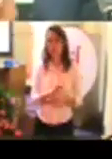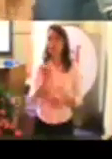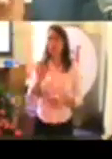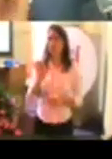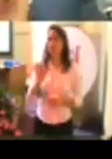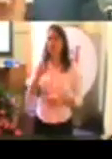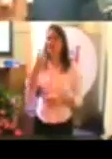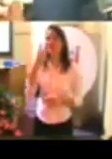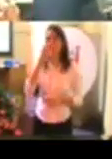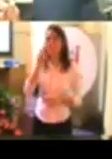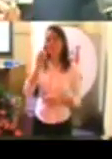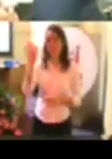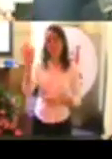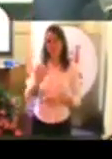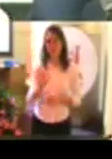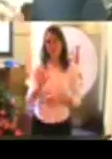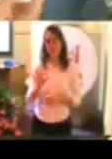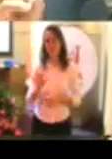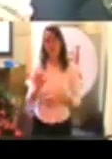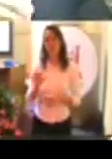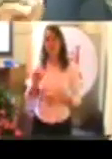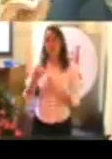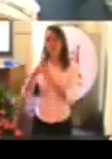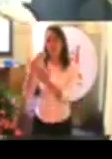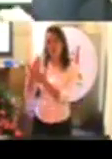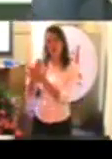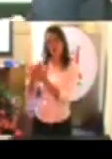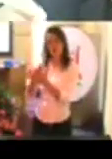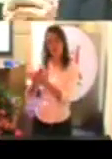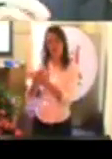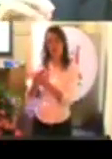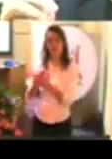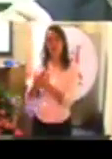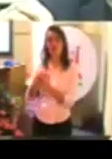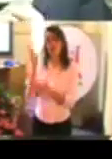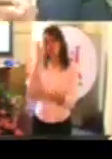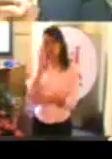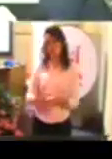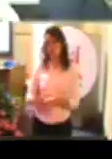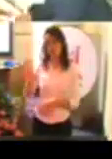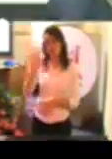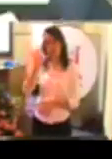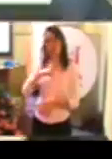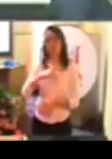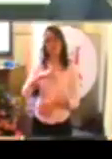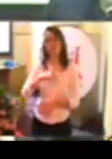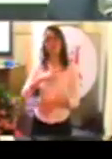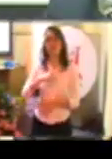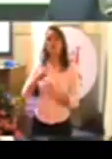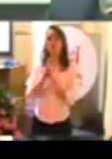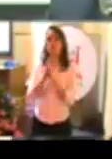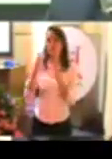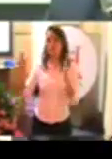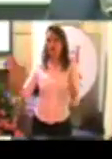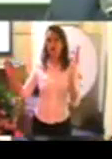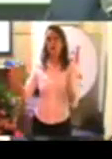Somente 30% das escolas públicas brasileiras têm